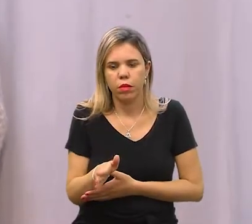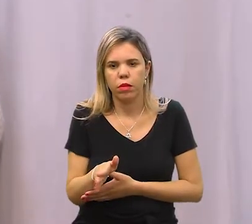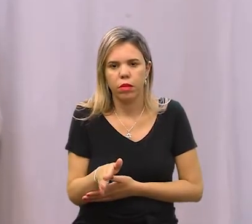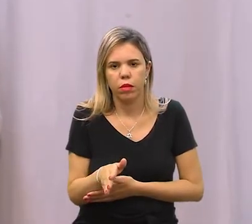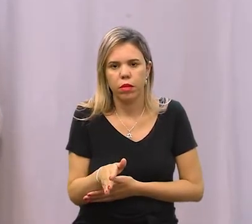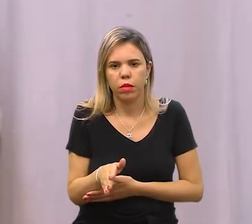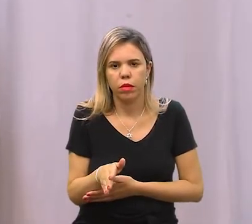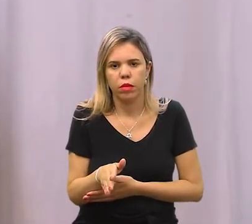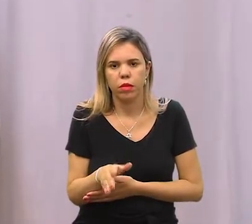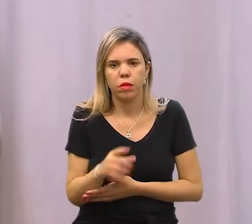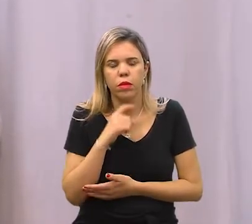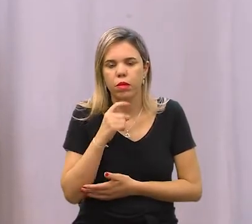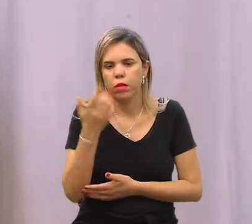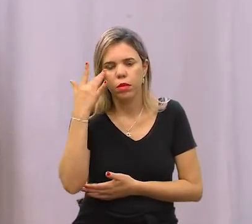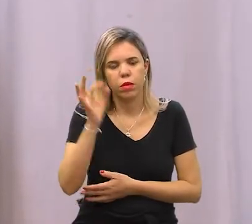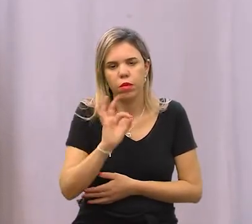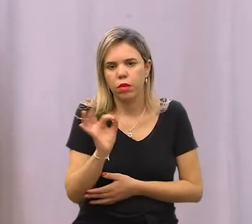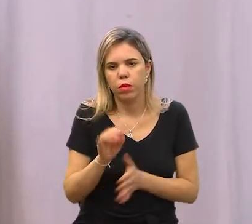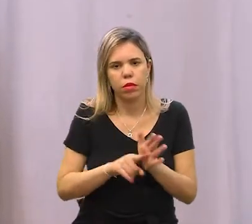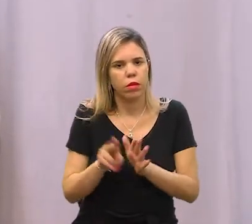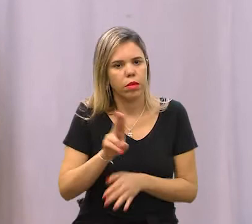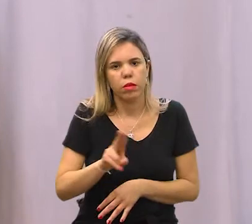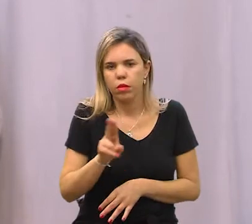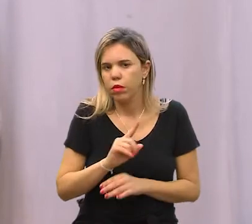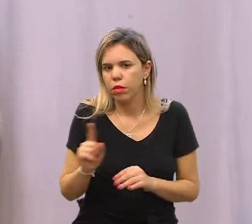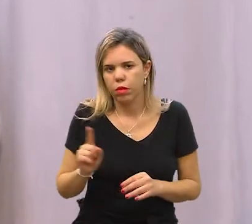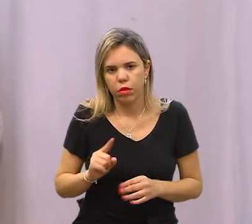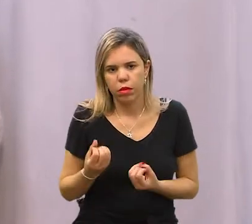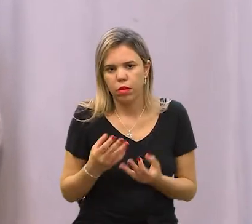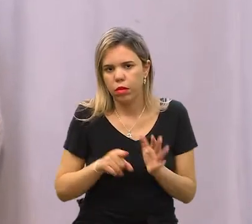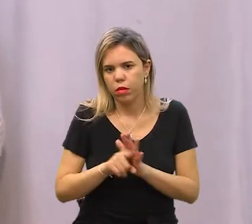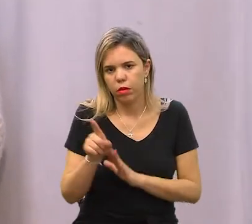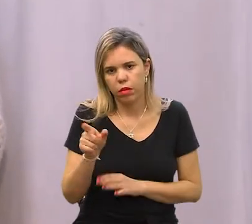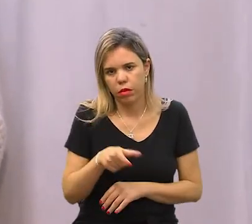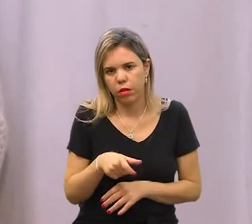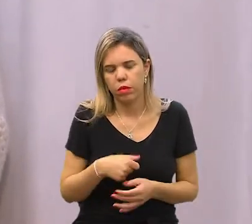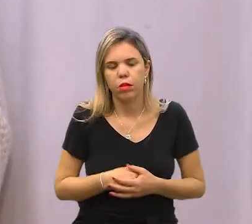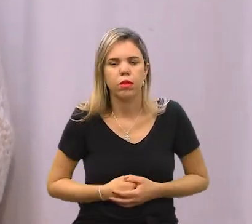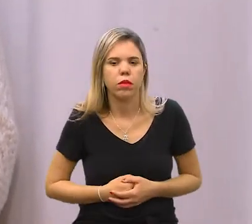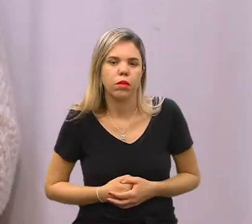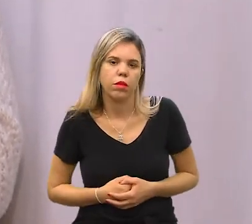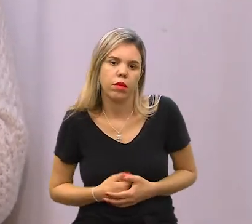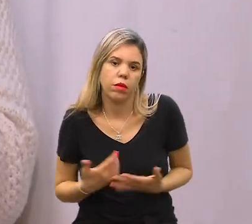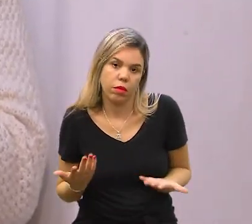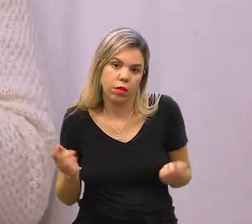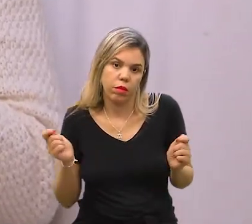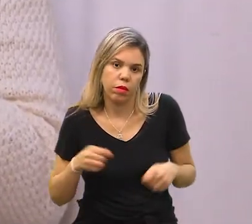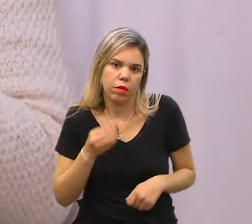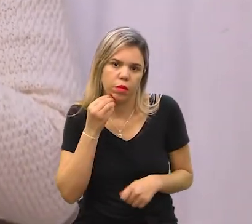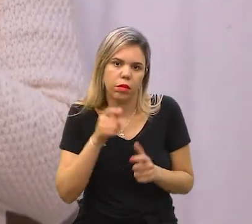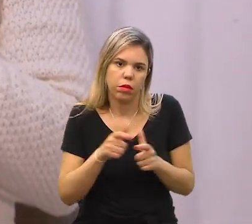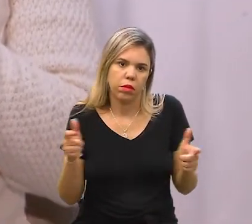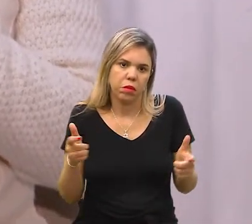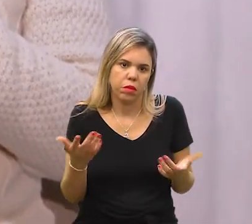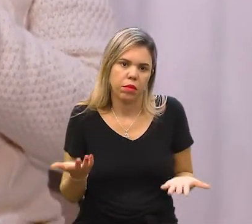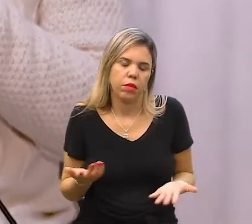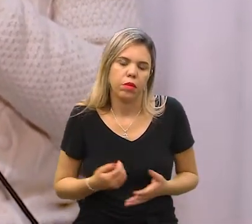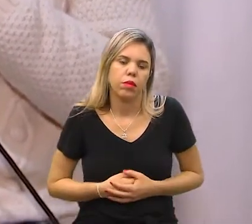cartão e a partir daí ninguém mais pode utilizar as informações desse cartão. Isso é uma possibilidade maior,